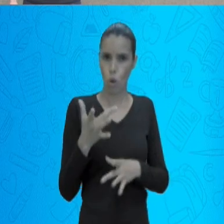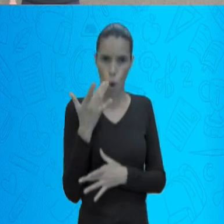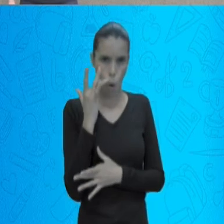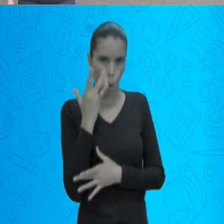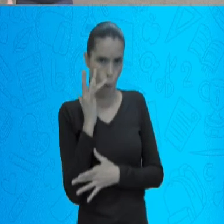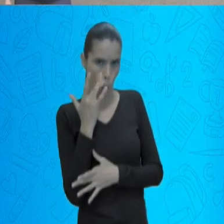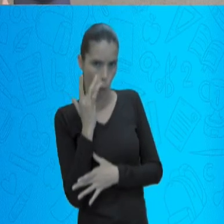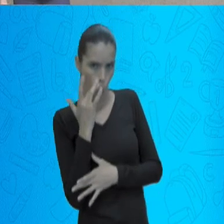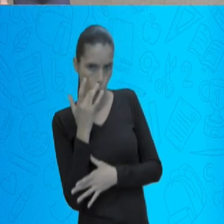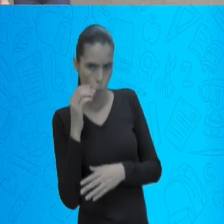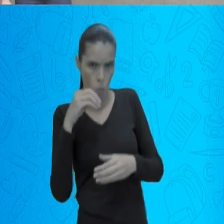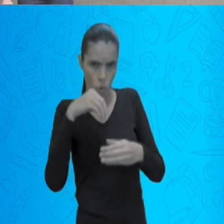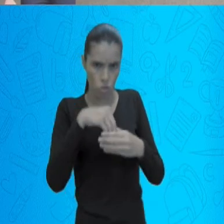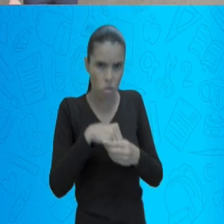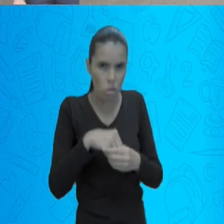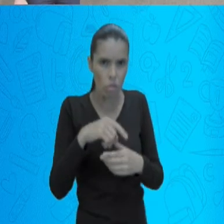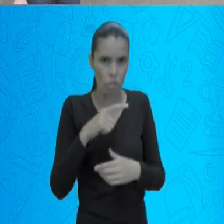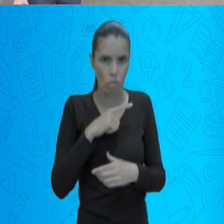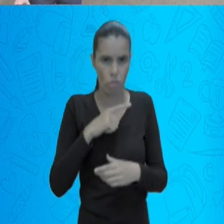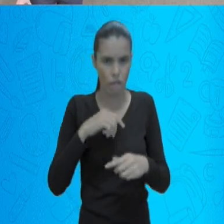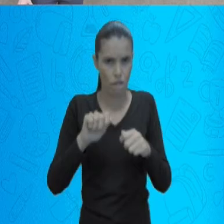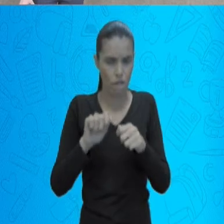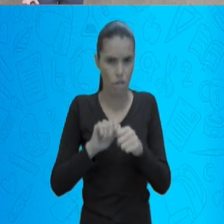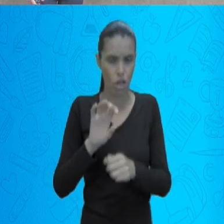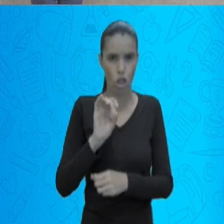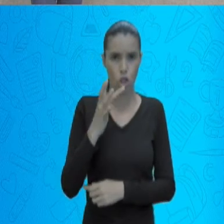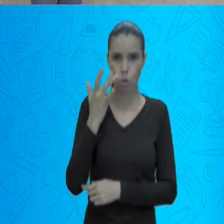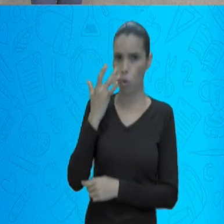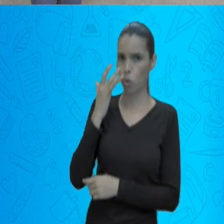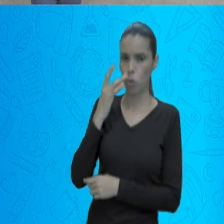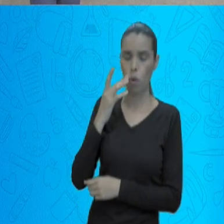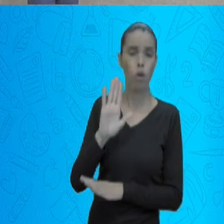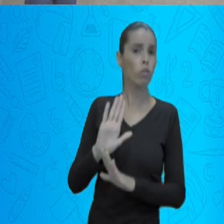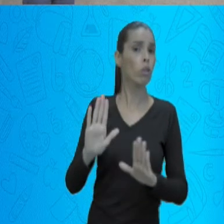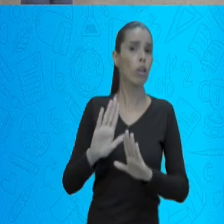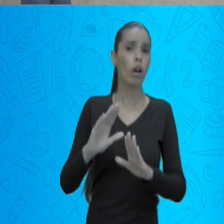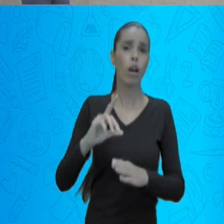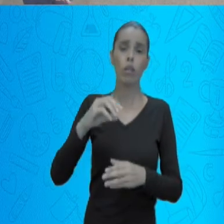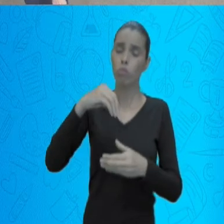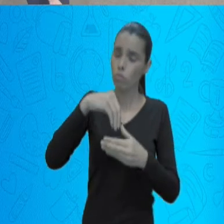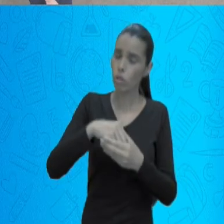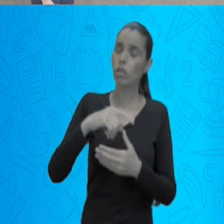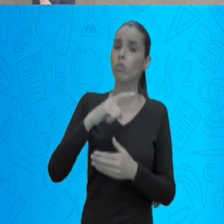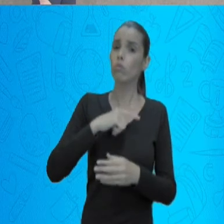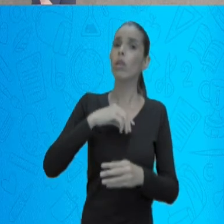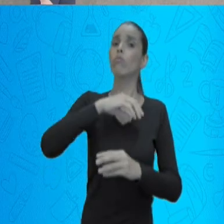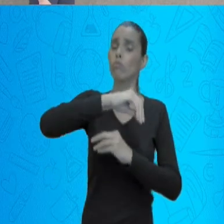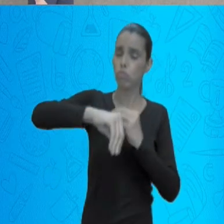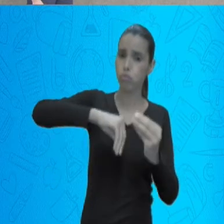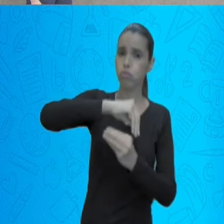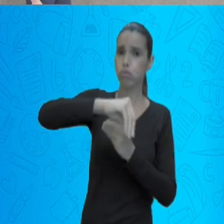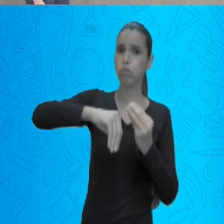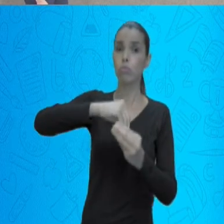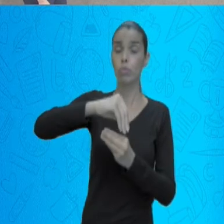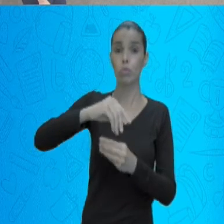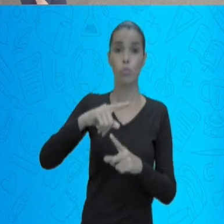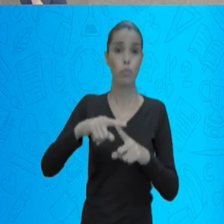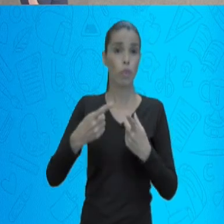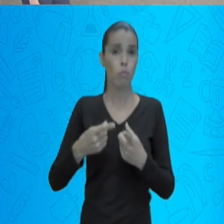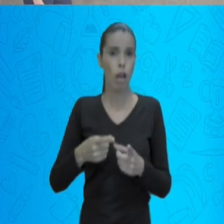prata, tem cobre. Então a mistura é tão bem feita que a gente não percebe os